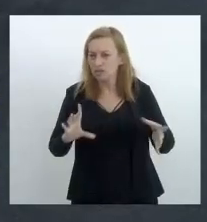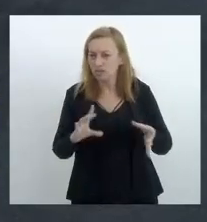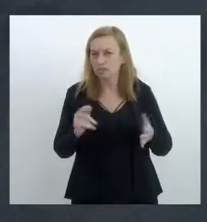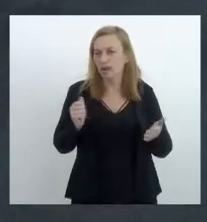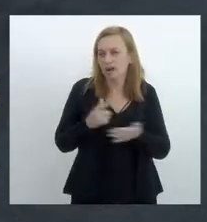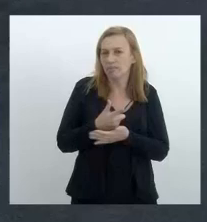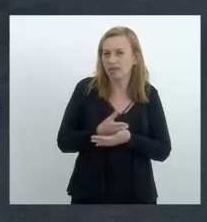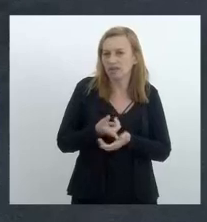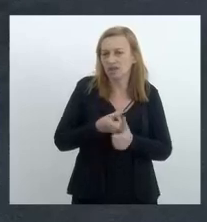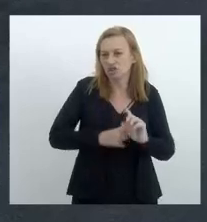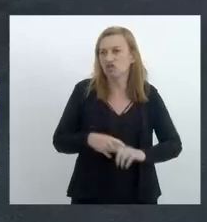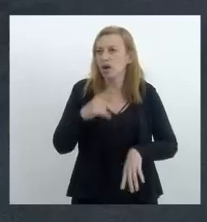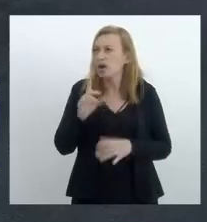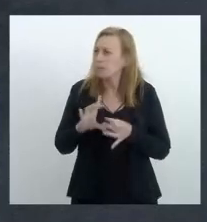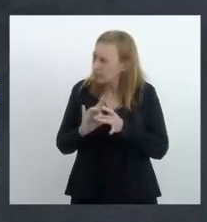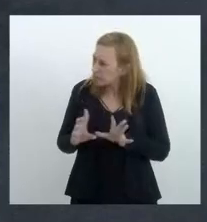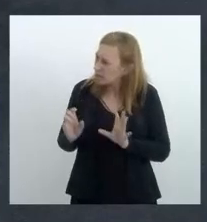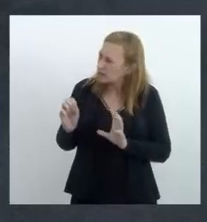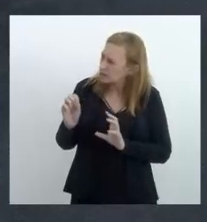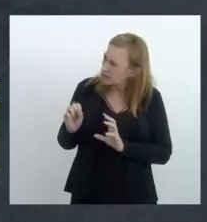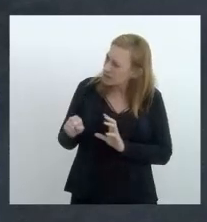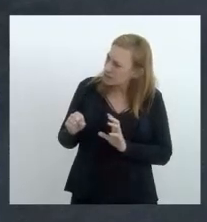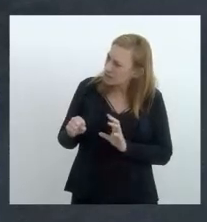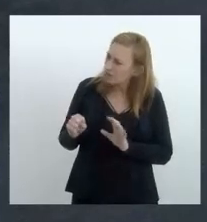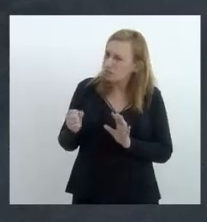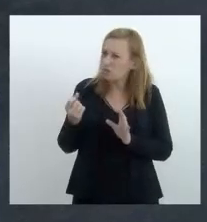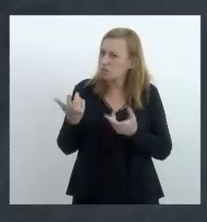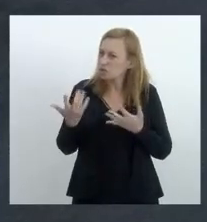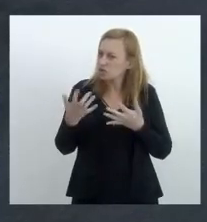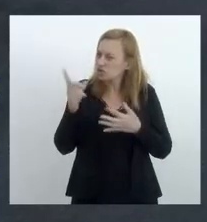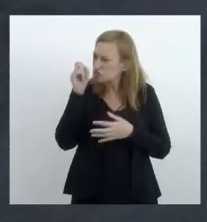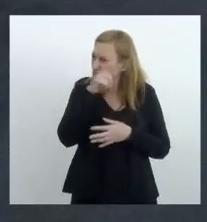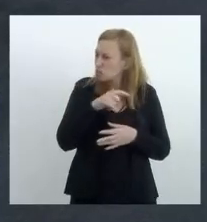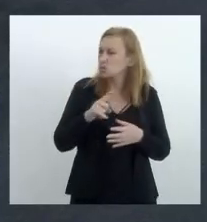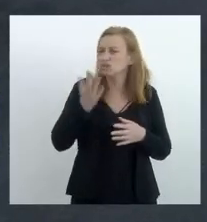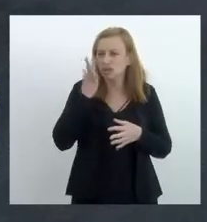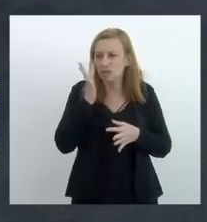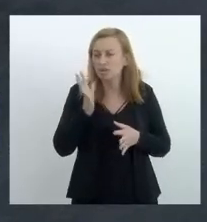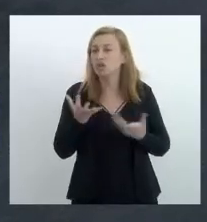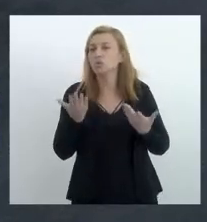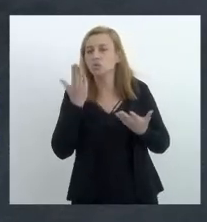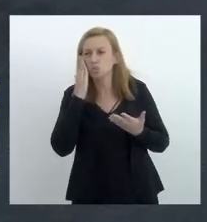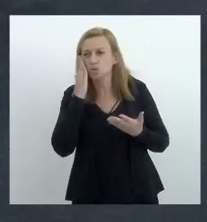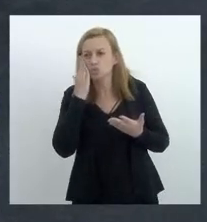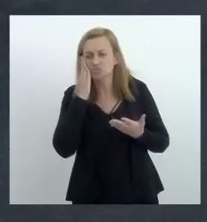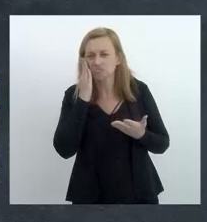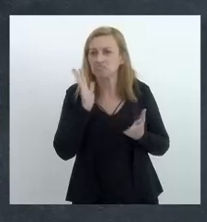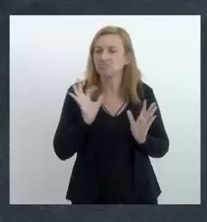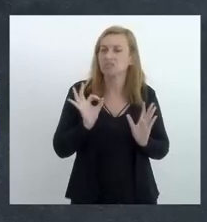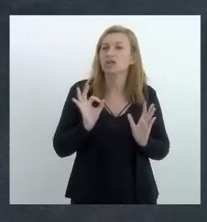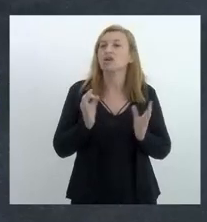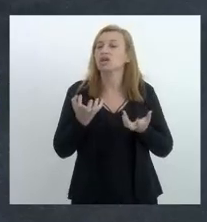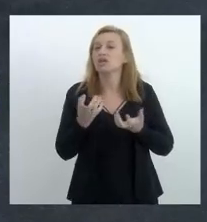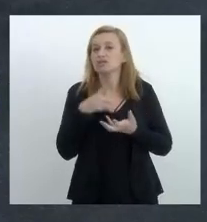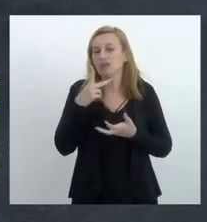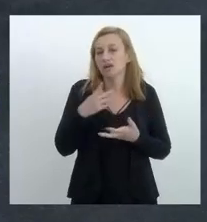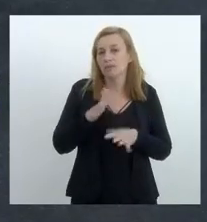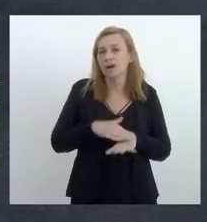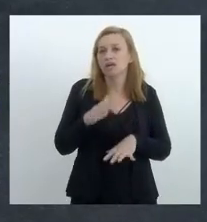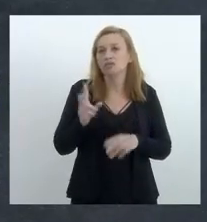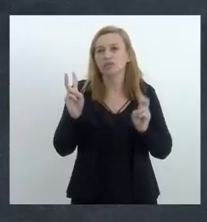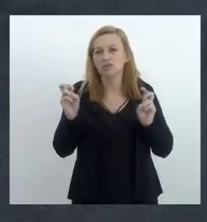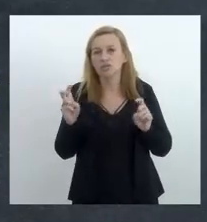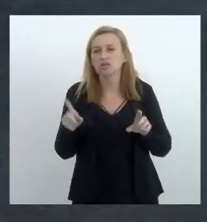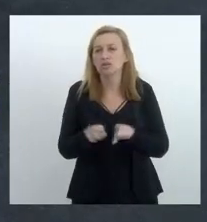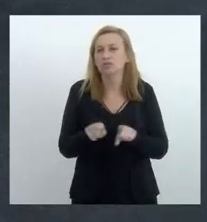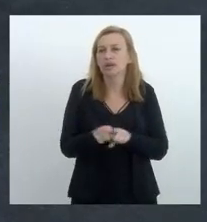ele permite que isso seja feito. Isso ficou um pouco aberto assim, é difícil de compreensão. Eu queria solicitar um pouco mais de explicação sobre esse tema e também sobre a questão